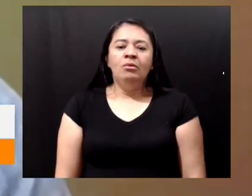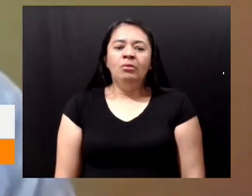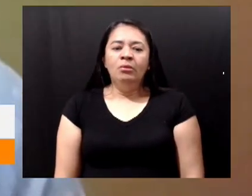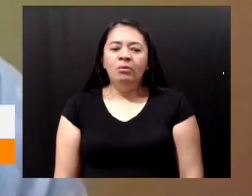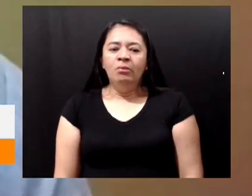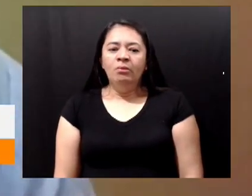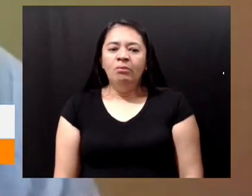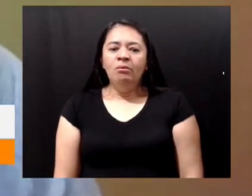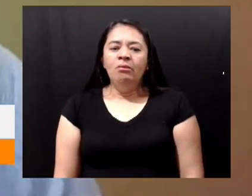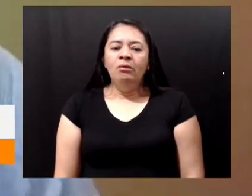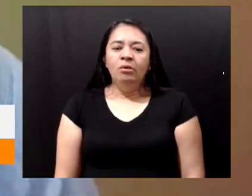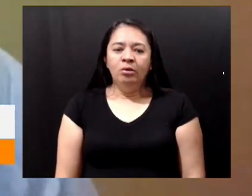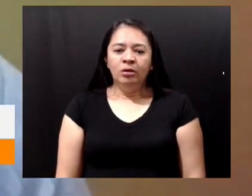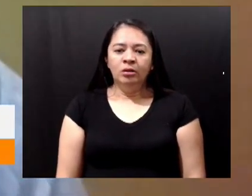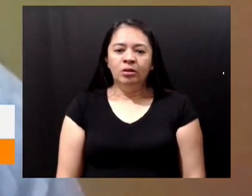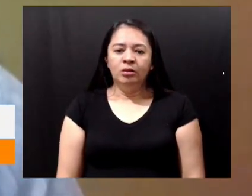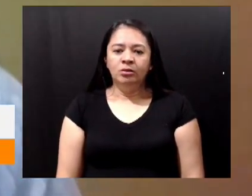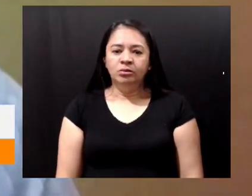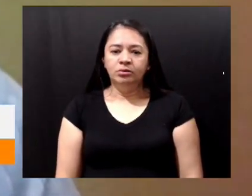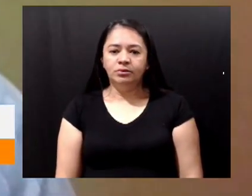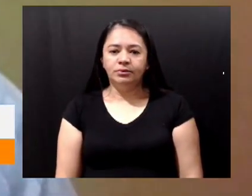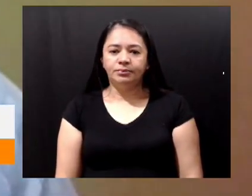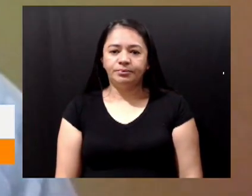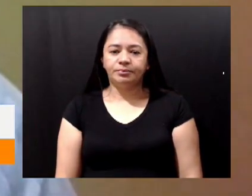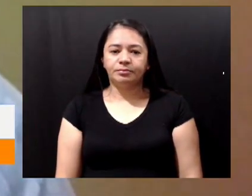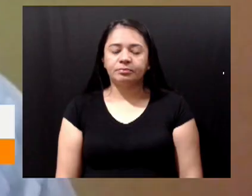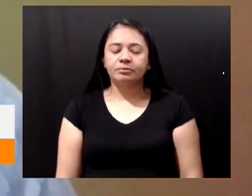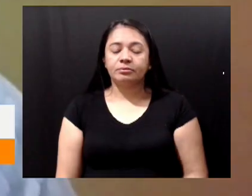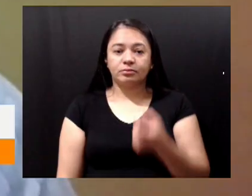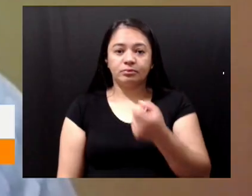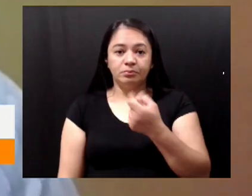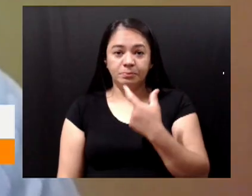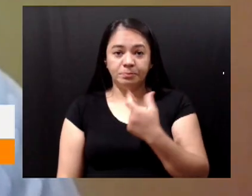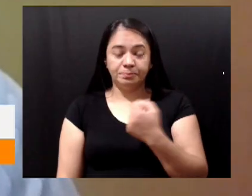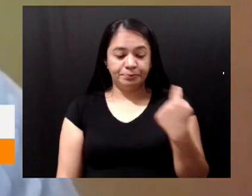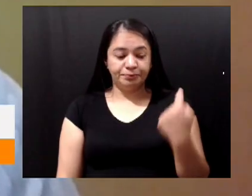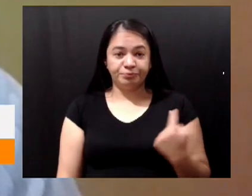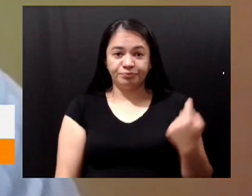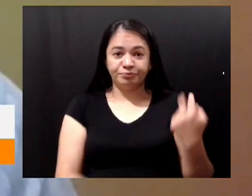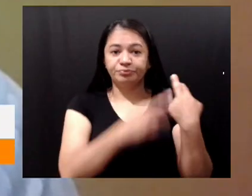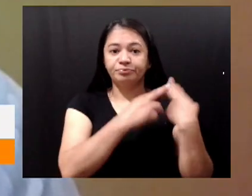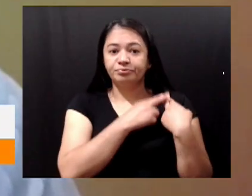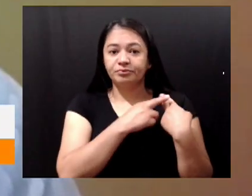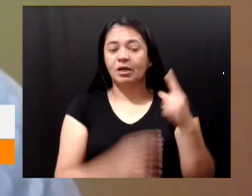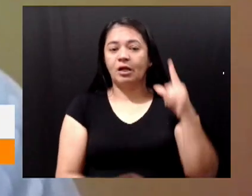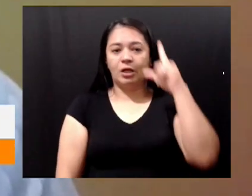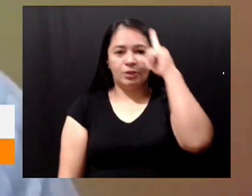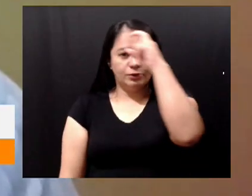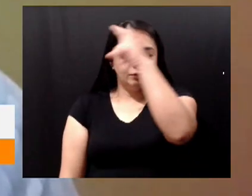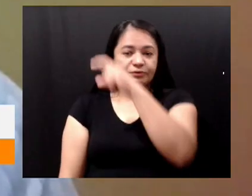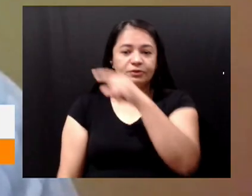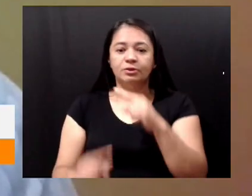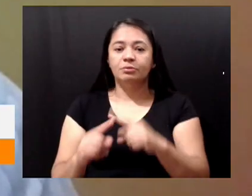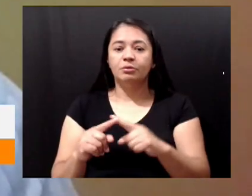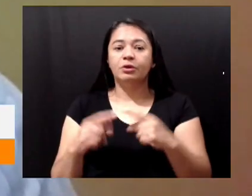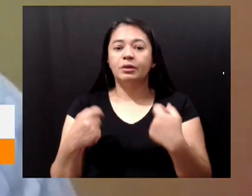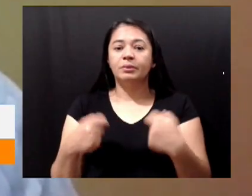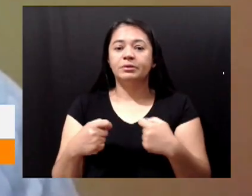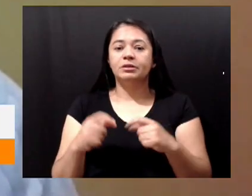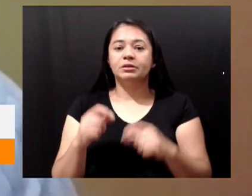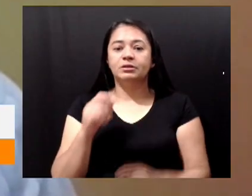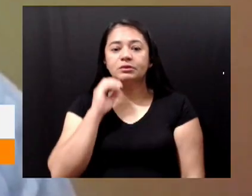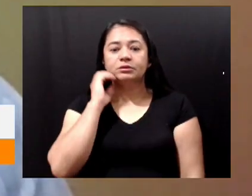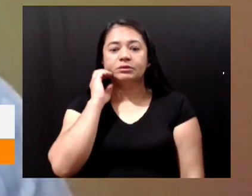A automedicação é um fenômeno bem complexo, porque deve ser analisado assim, sob o ponto